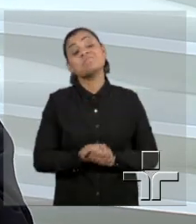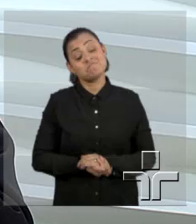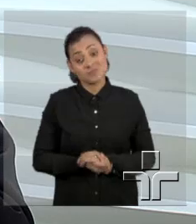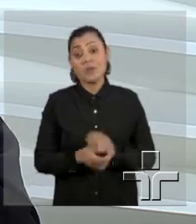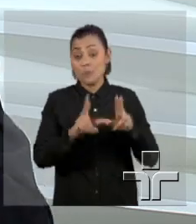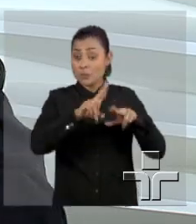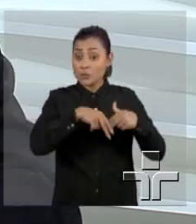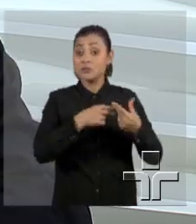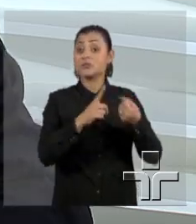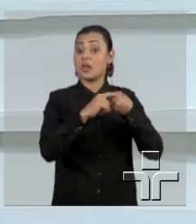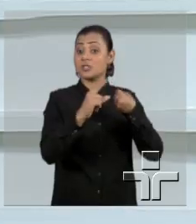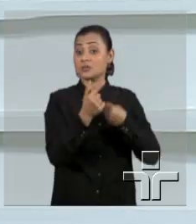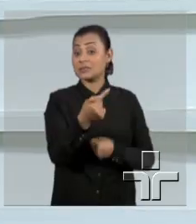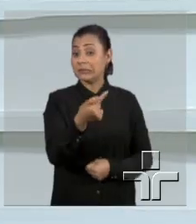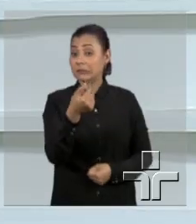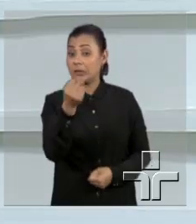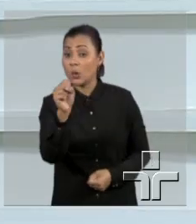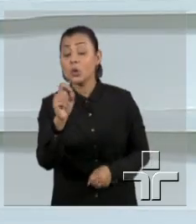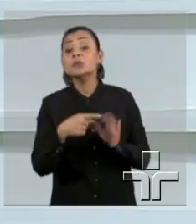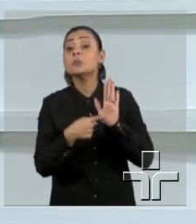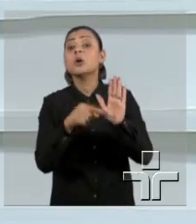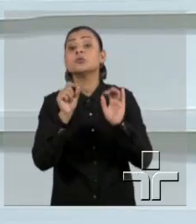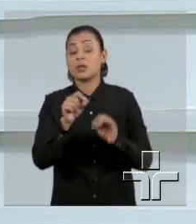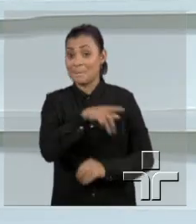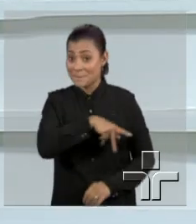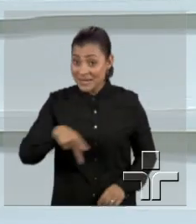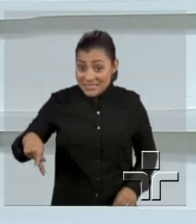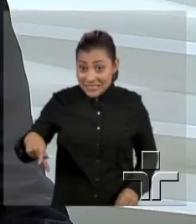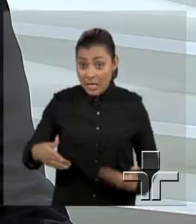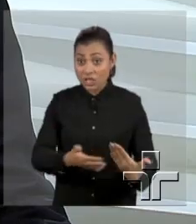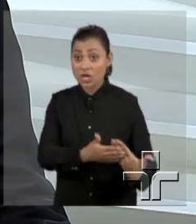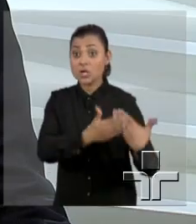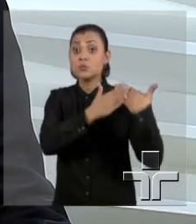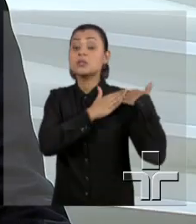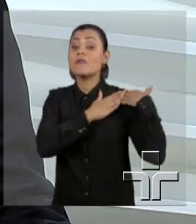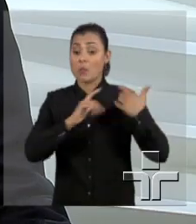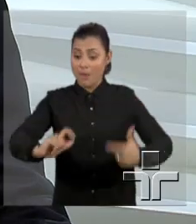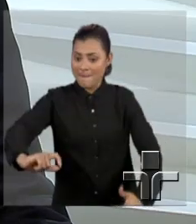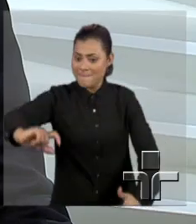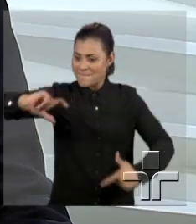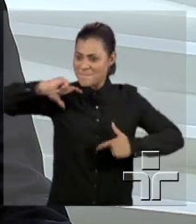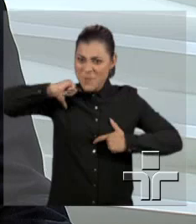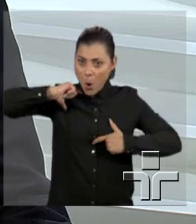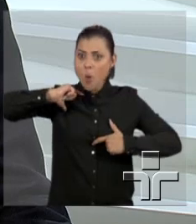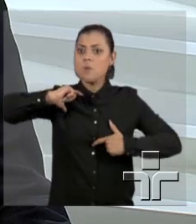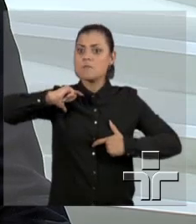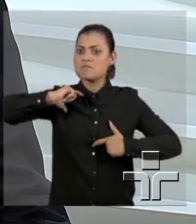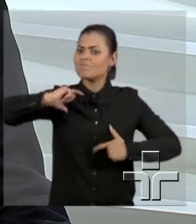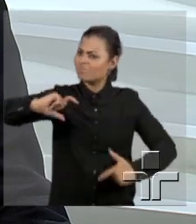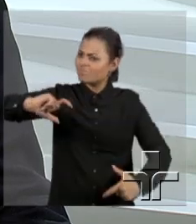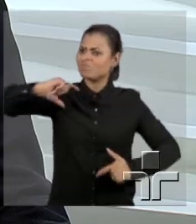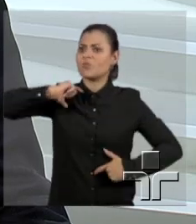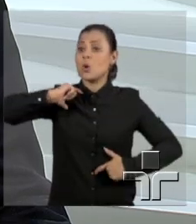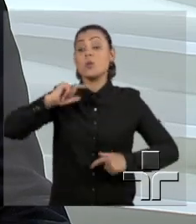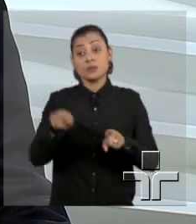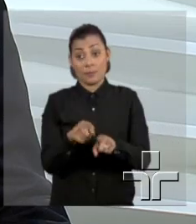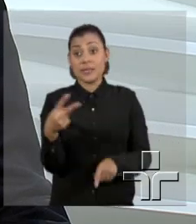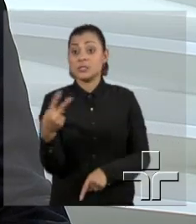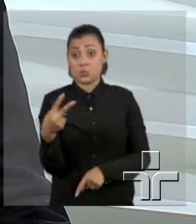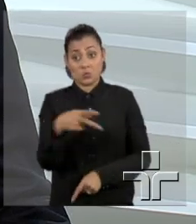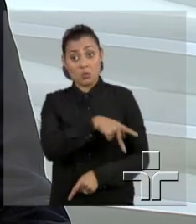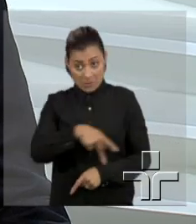artigo 78, exige do presidente da República, quando do ato da respectiva posse, tanto dele quanto do vice-presidente,